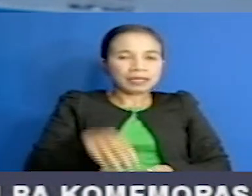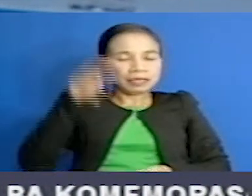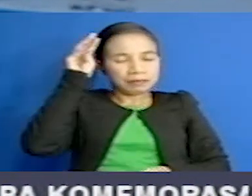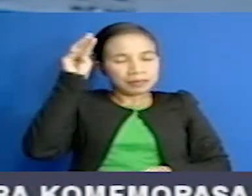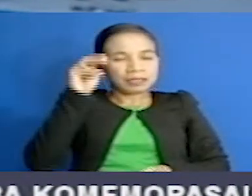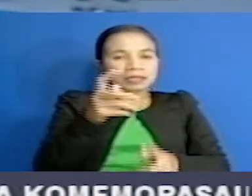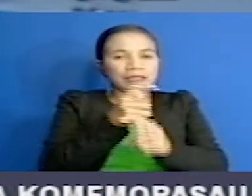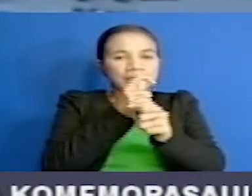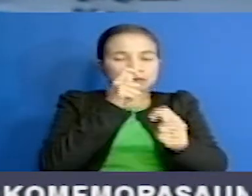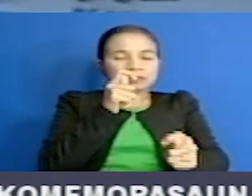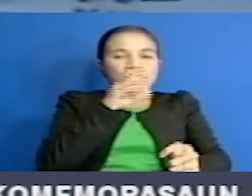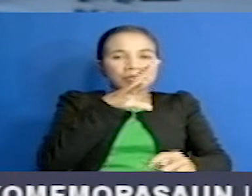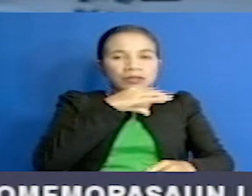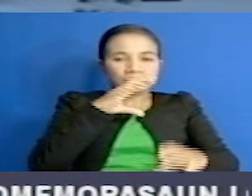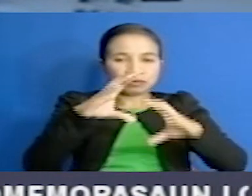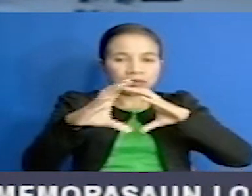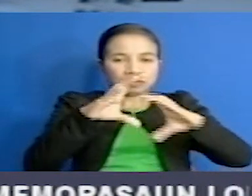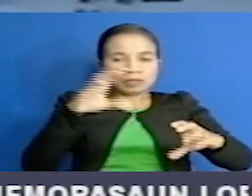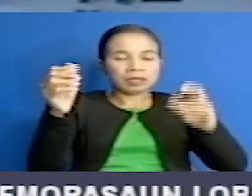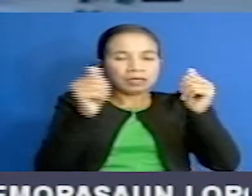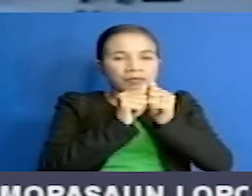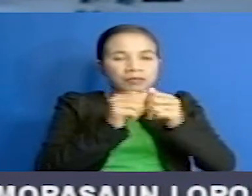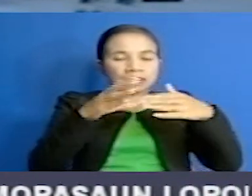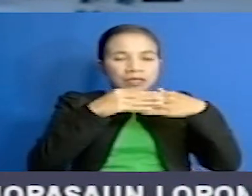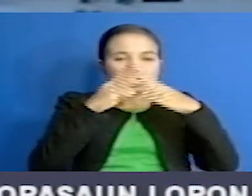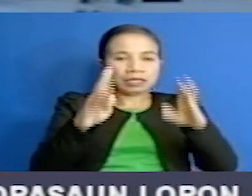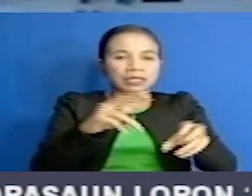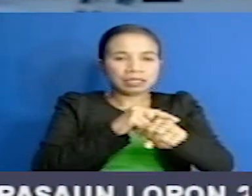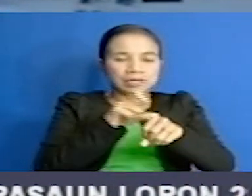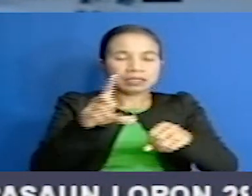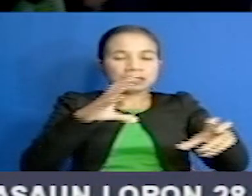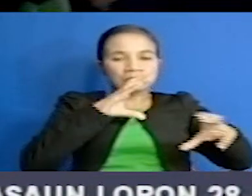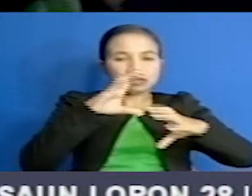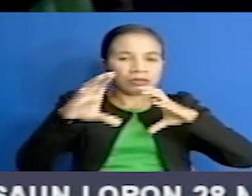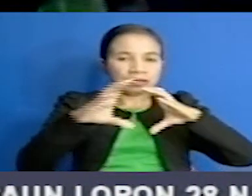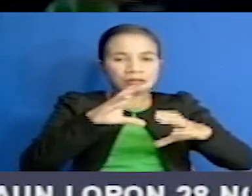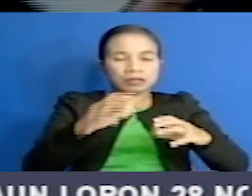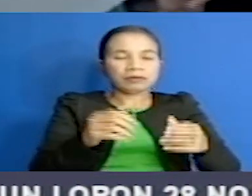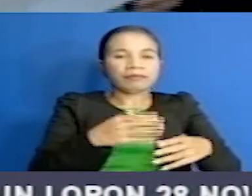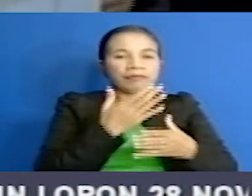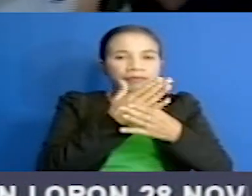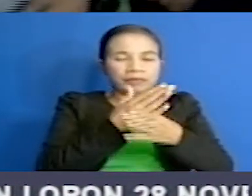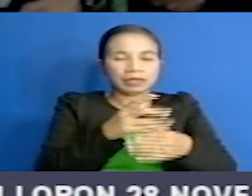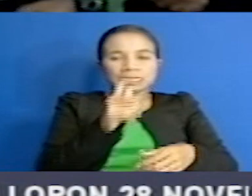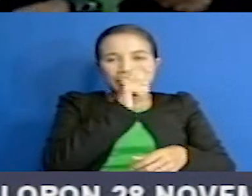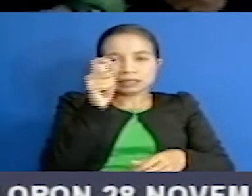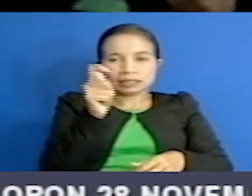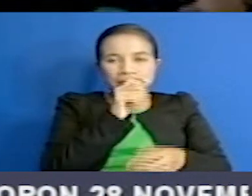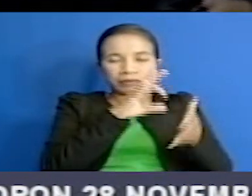Ministério do Transporte e Comunicação, junto com a Autoridade Nacional de Comunicação, atribui